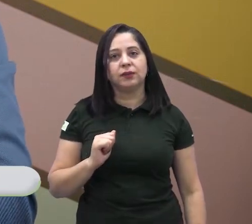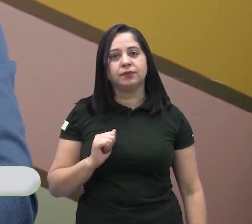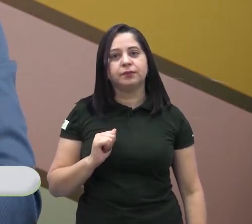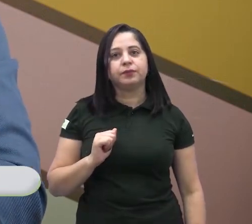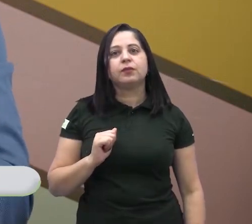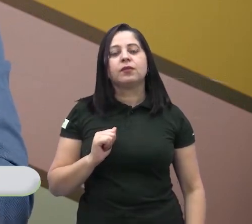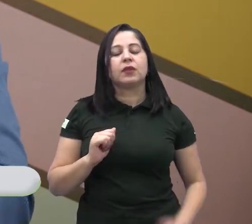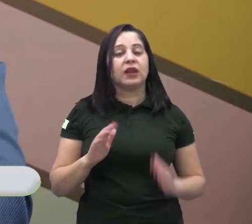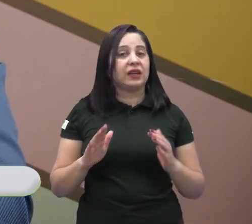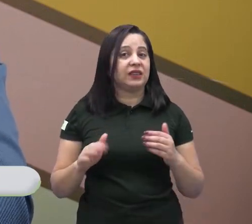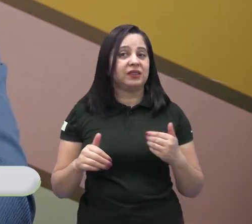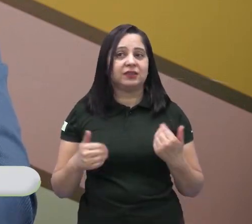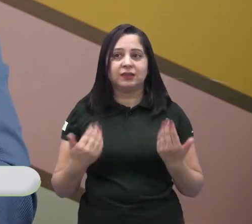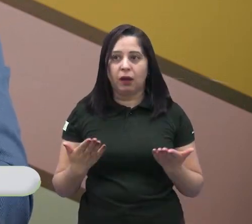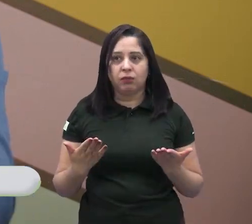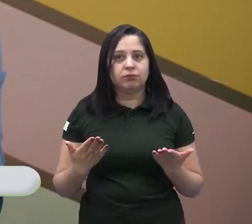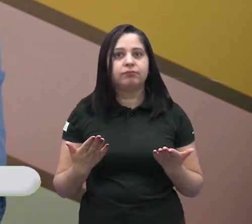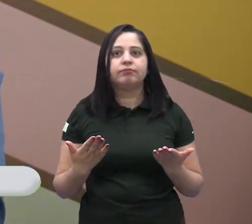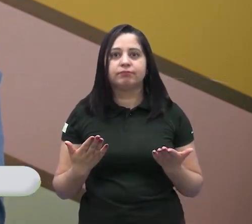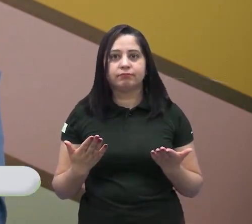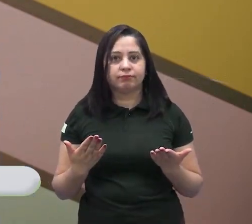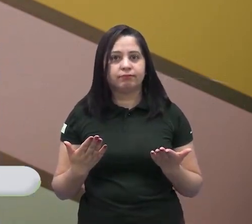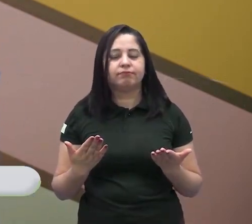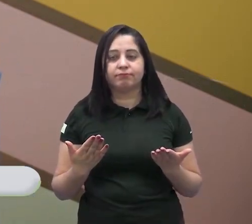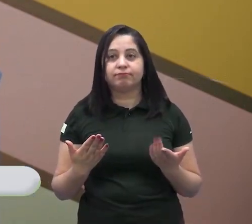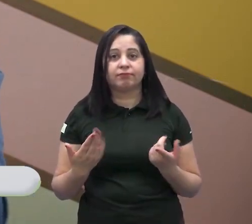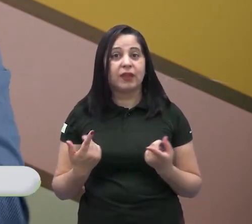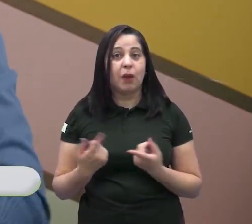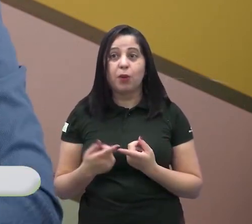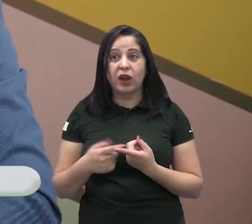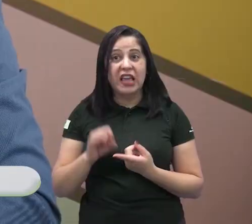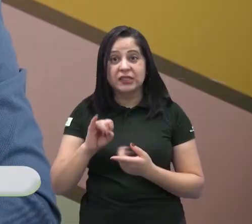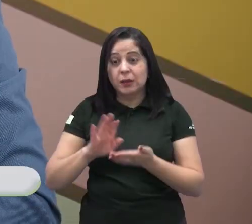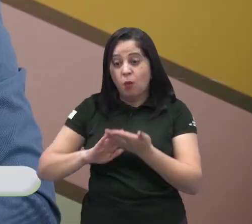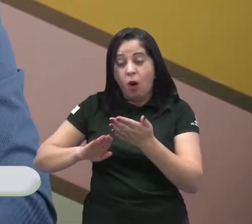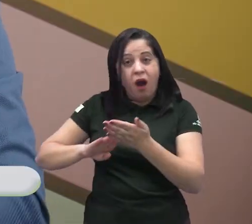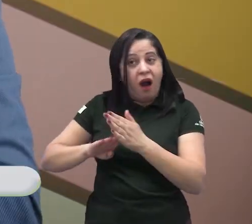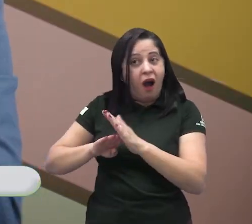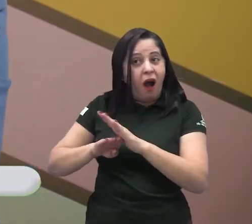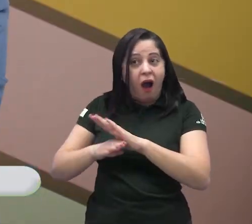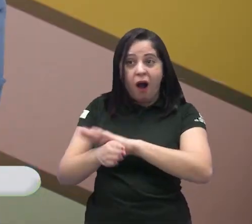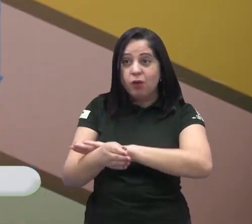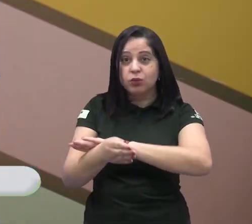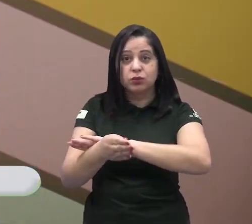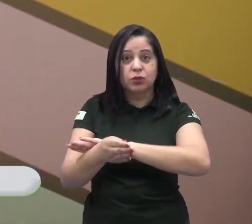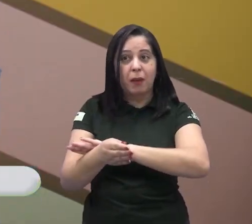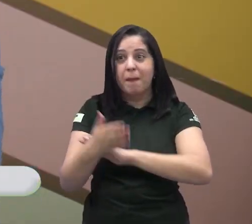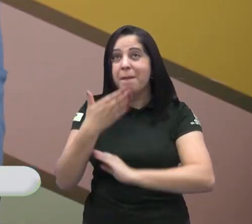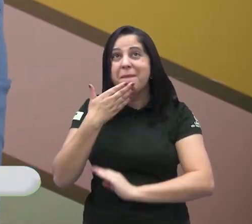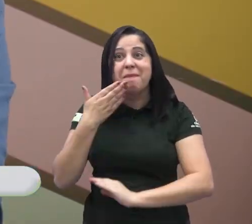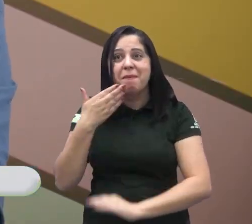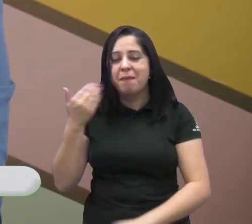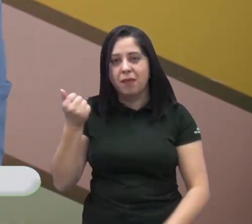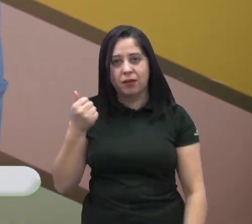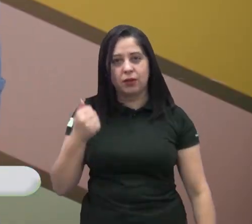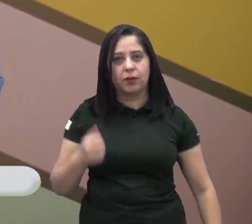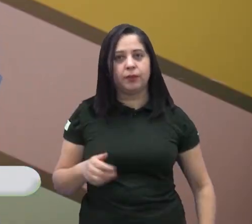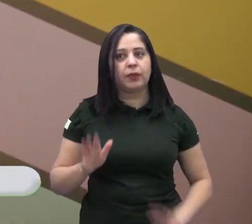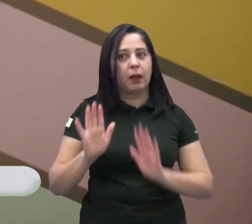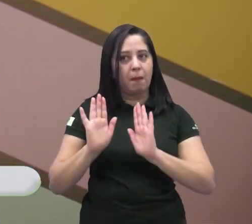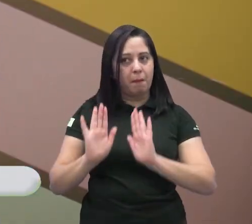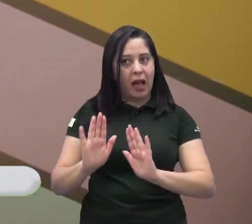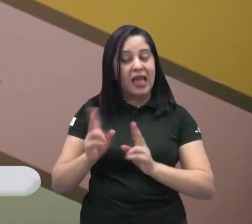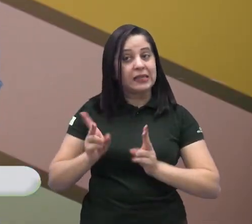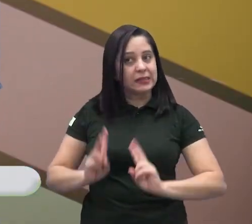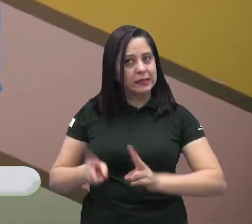você não se vê mais escovar o dente e não usar o fio dental. O ideal, sempre após as